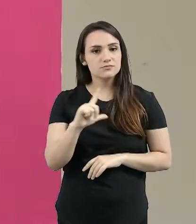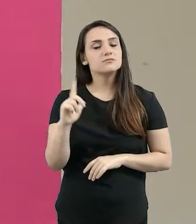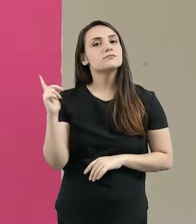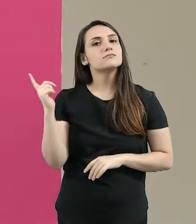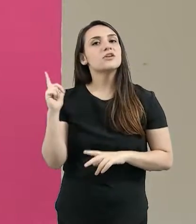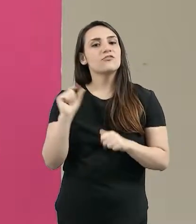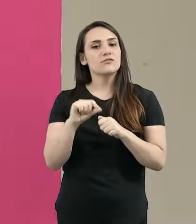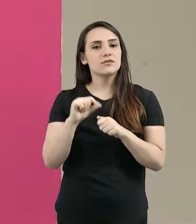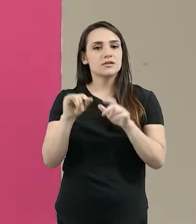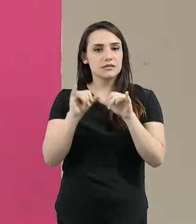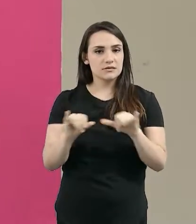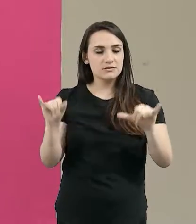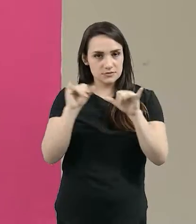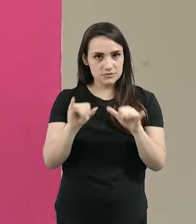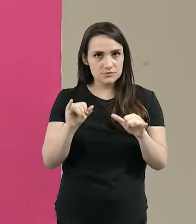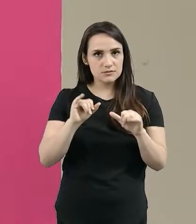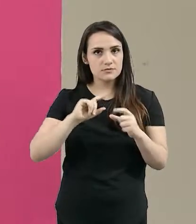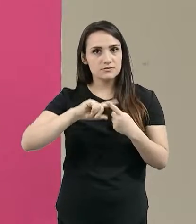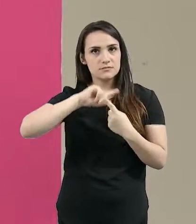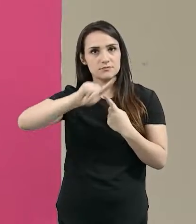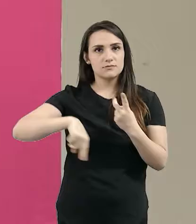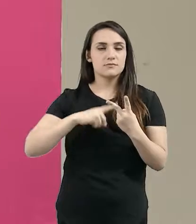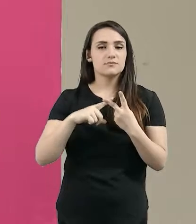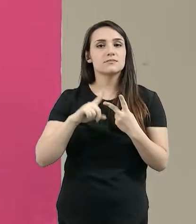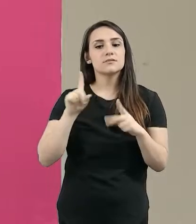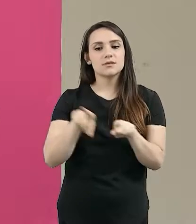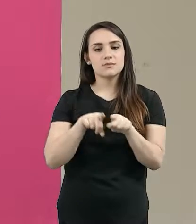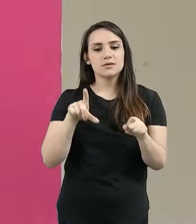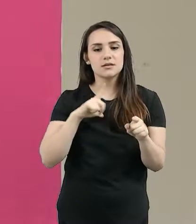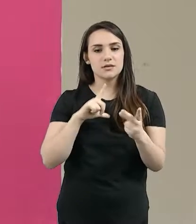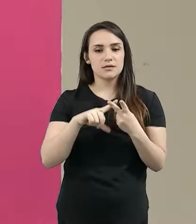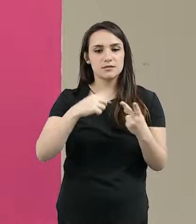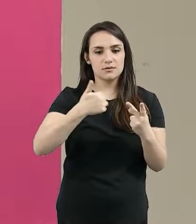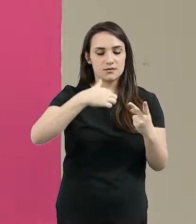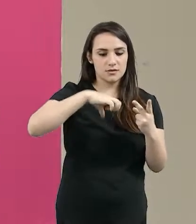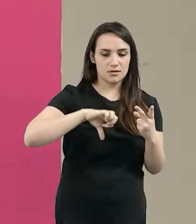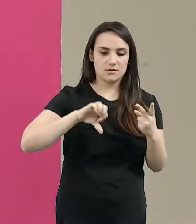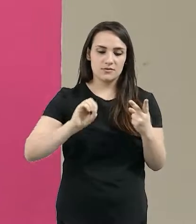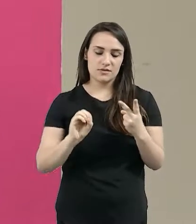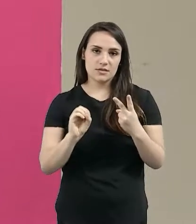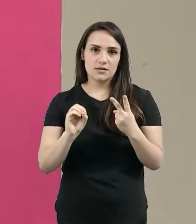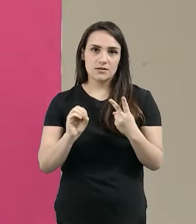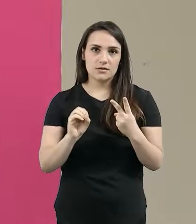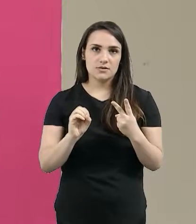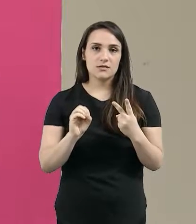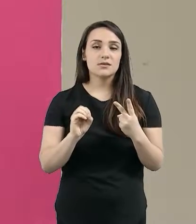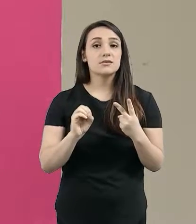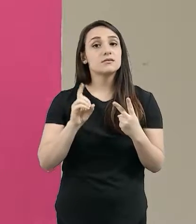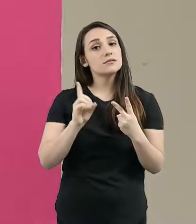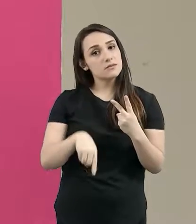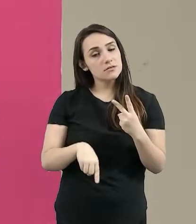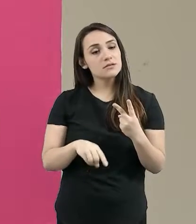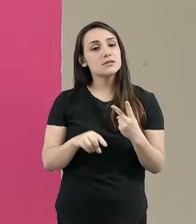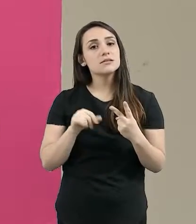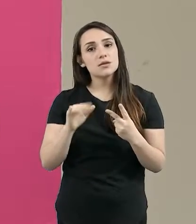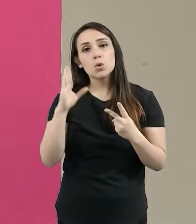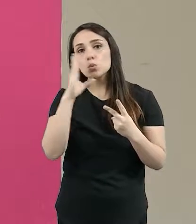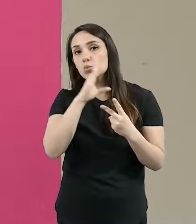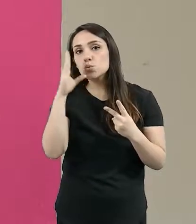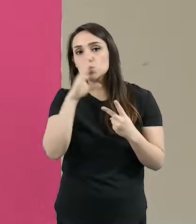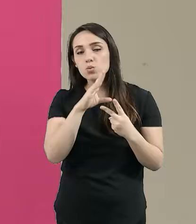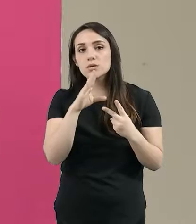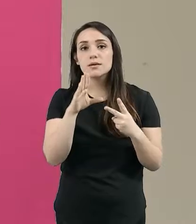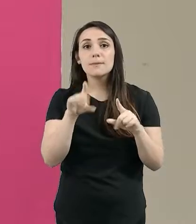que é a Central de Atendimento à Mulher, onde você pode ter informação, orientações e fazer as denúncias por telefone. Nós temos o